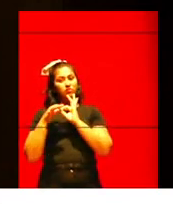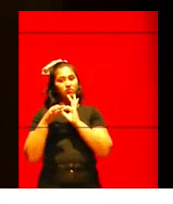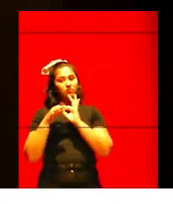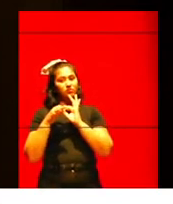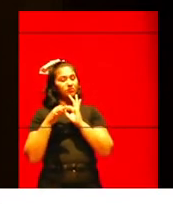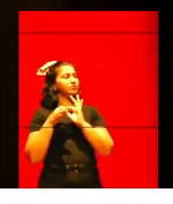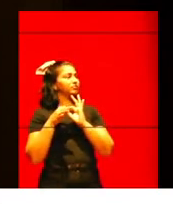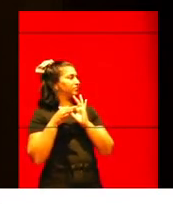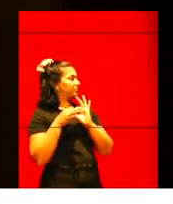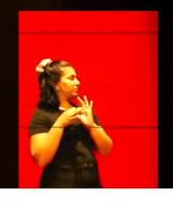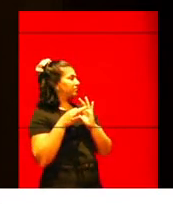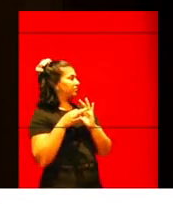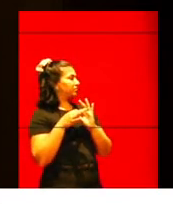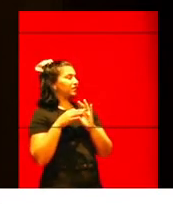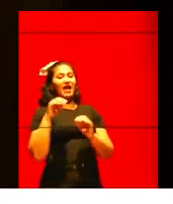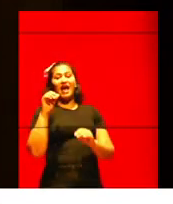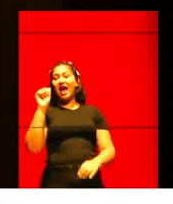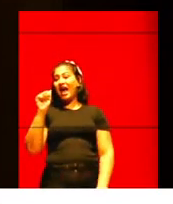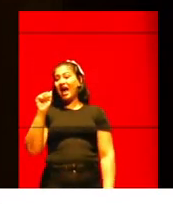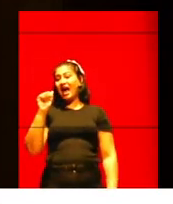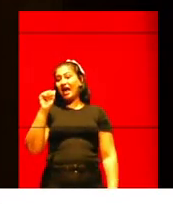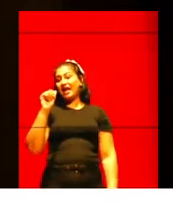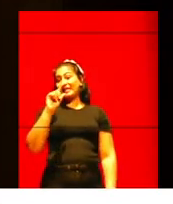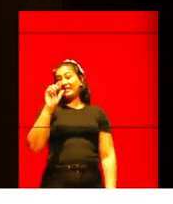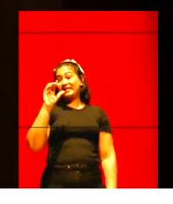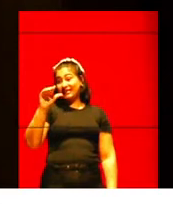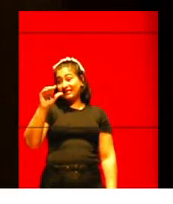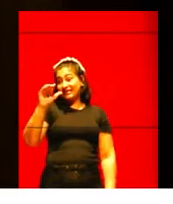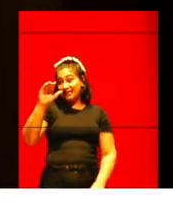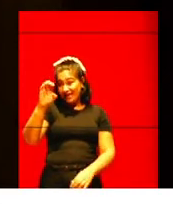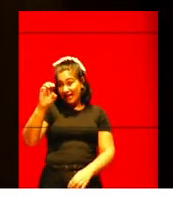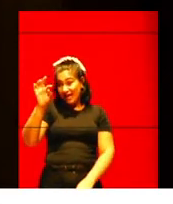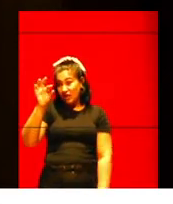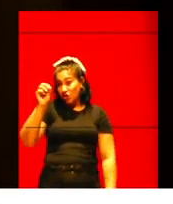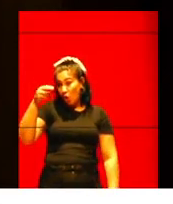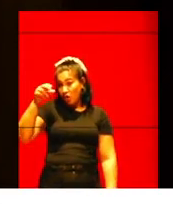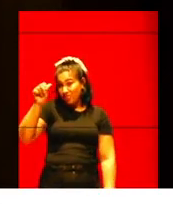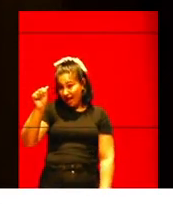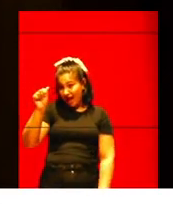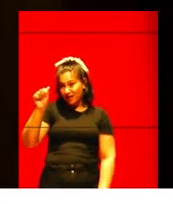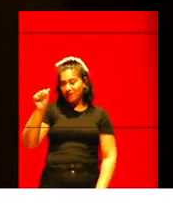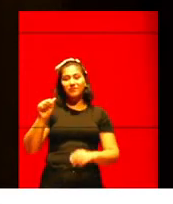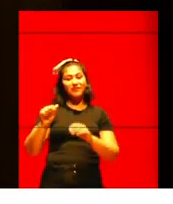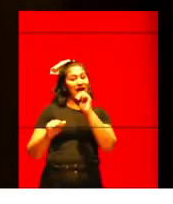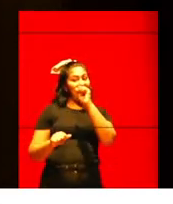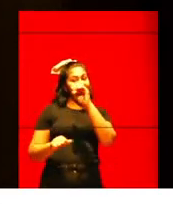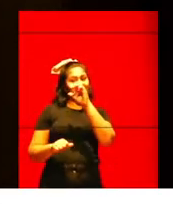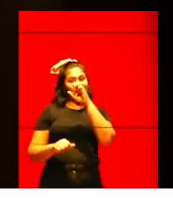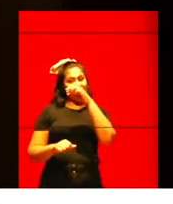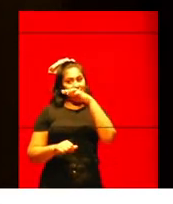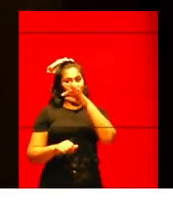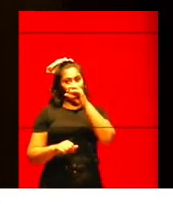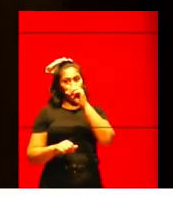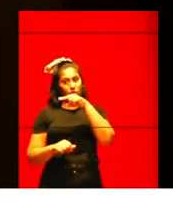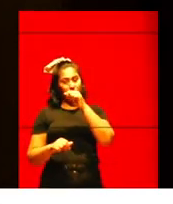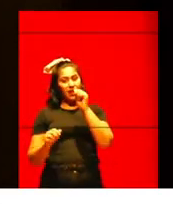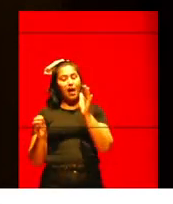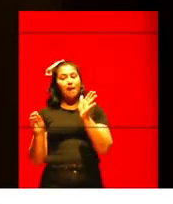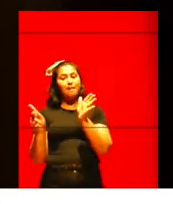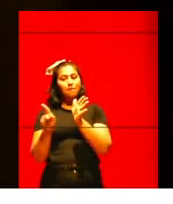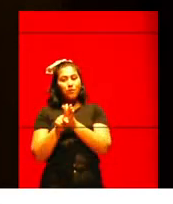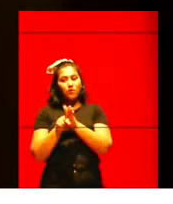Cetona, não é acetona, é cetona. Acetona faz parte do grupo